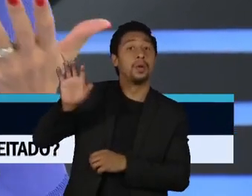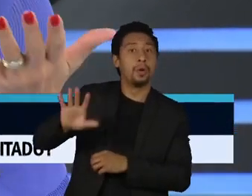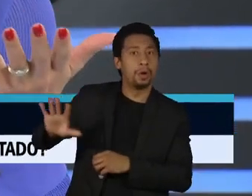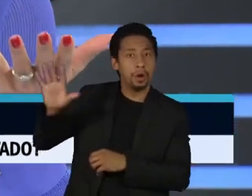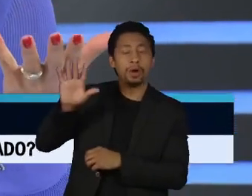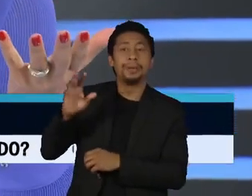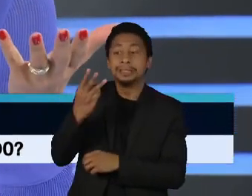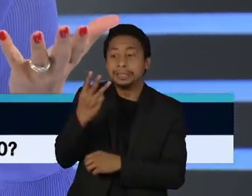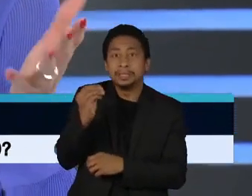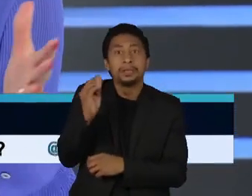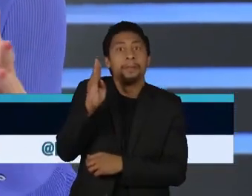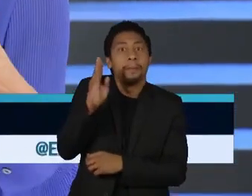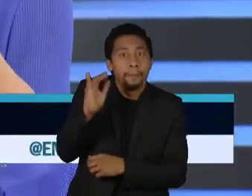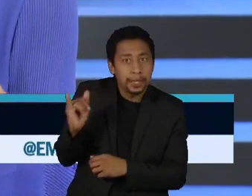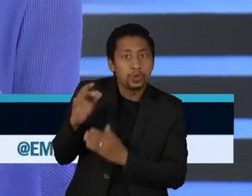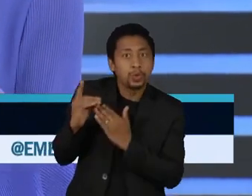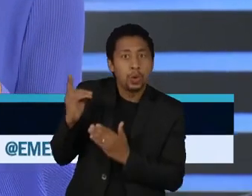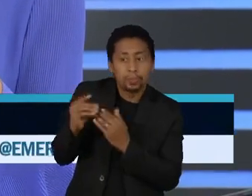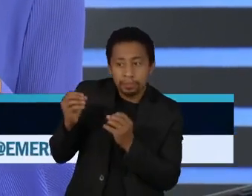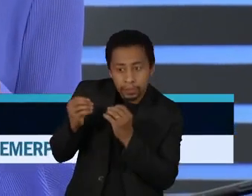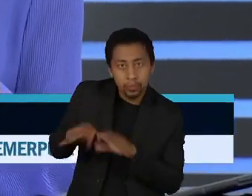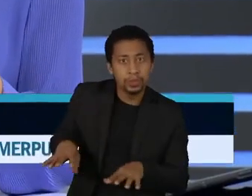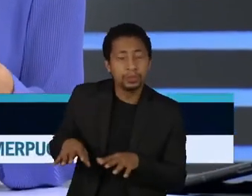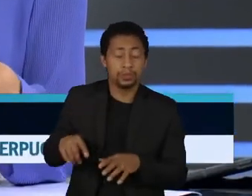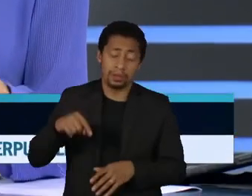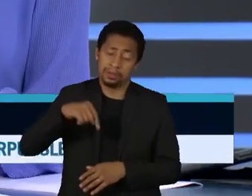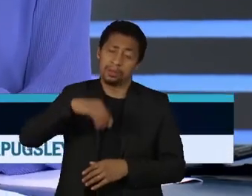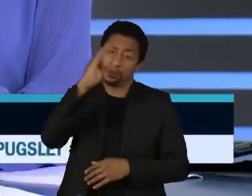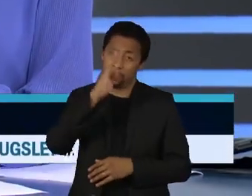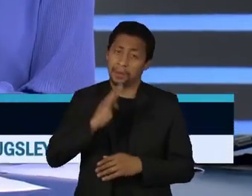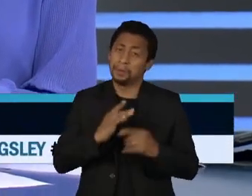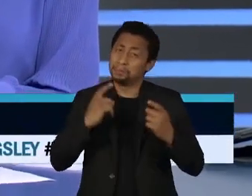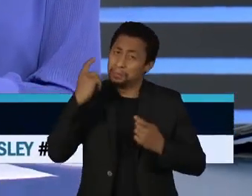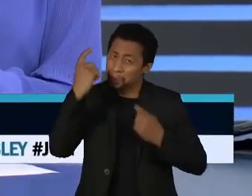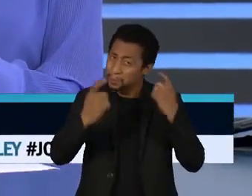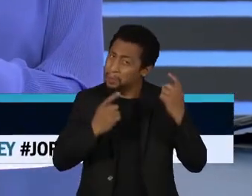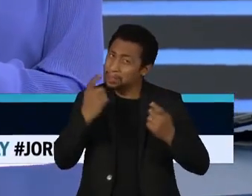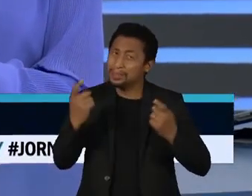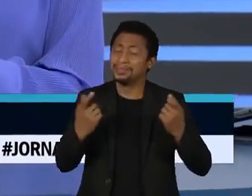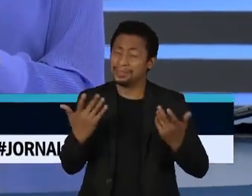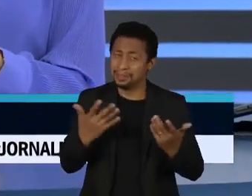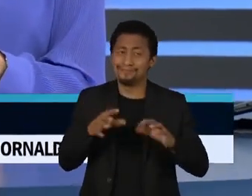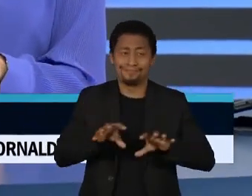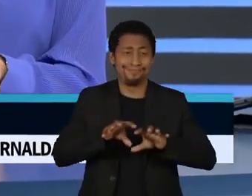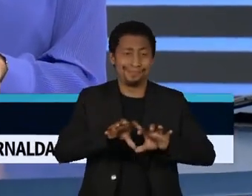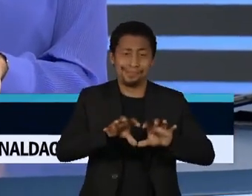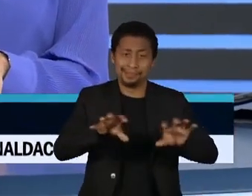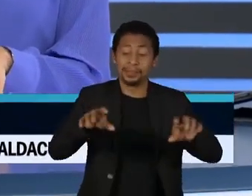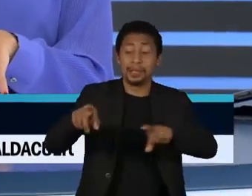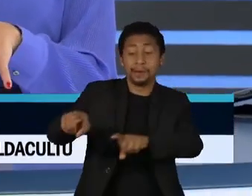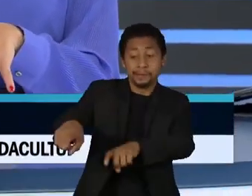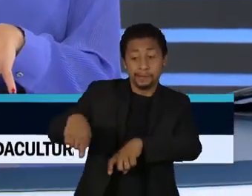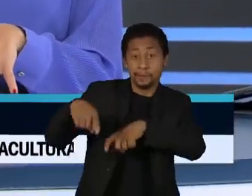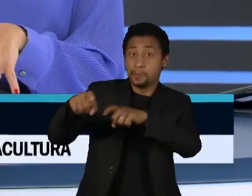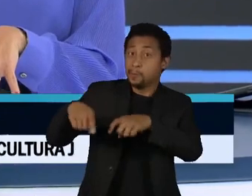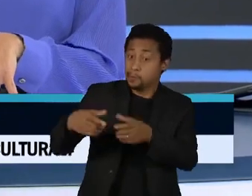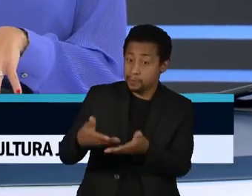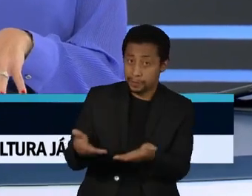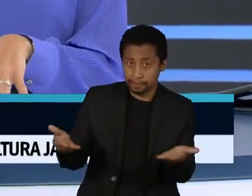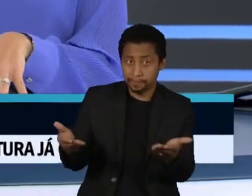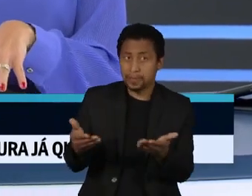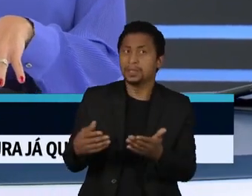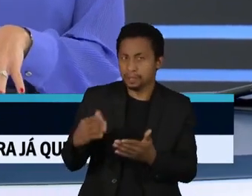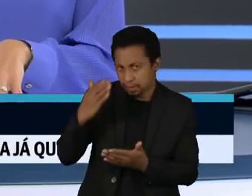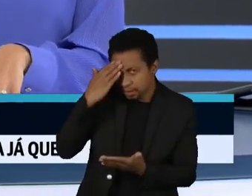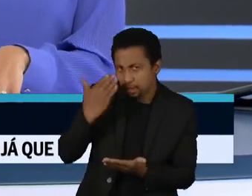de 30 Bilhões de Dólares e No Brasil existe a preocupação né com o impacto na agricultura você acha que se